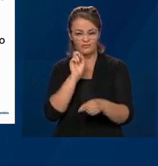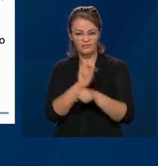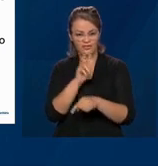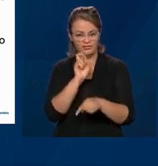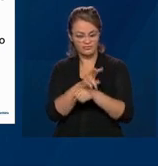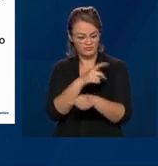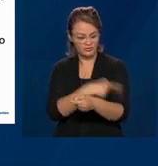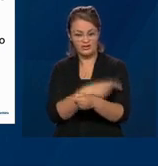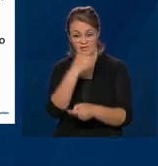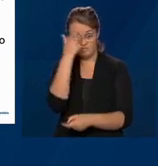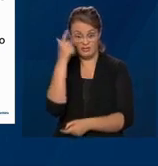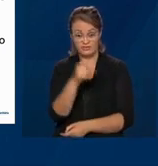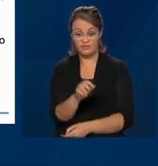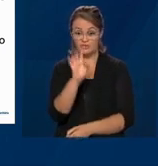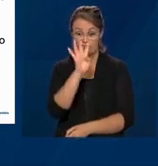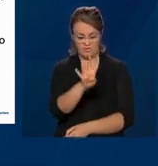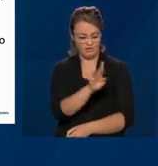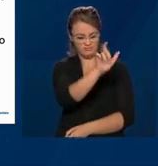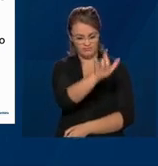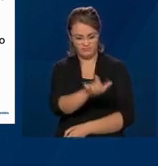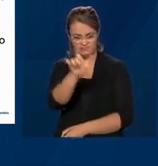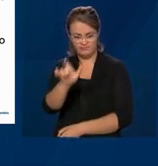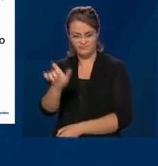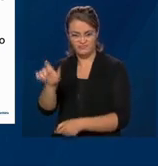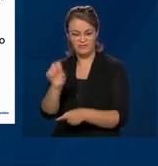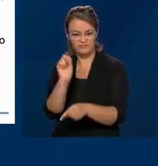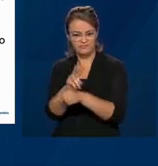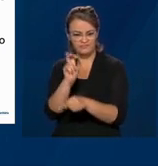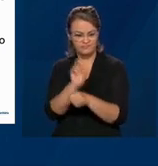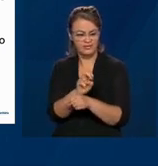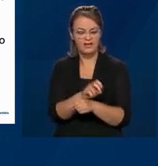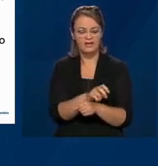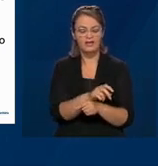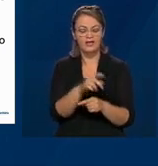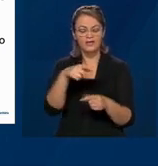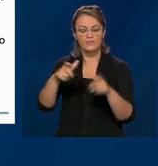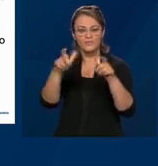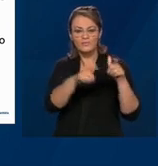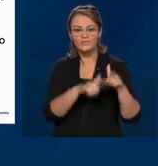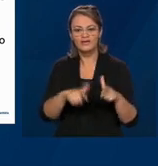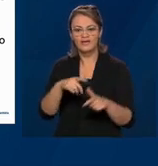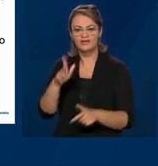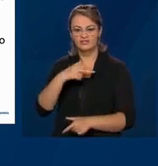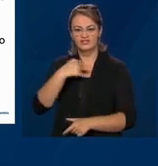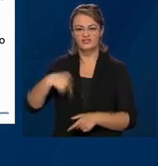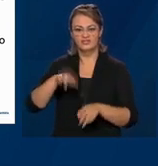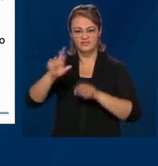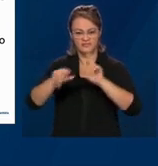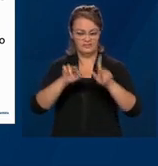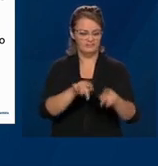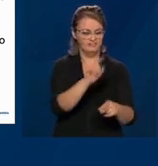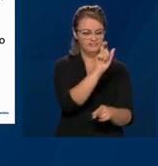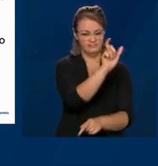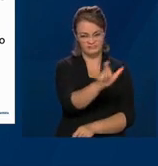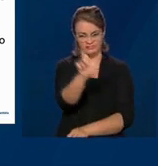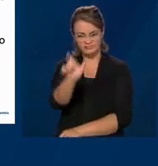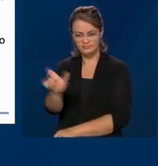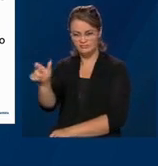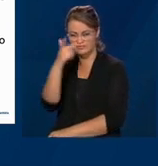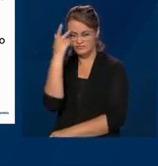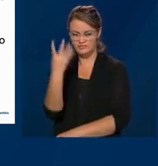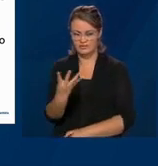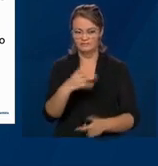de 4 pacientes que foram infectados em diferentes regiões da China. Dessas 4 cepas